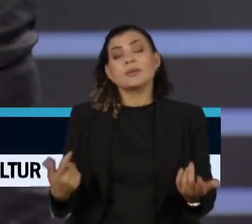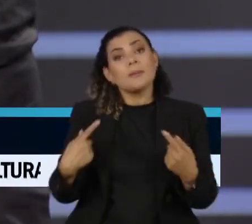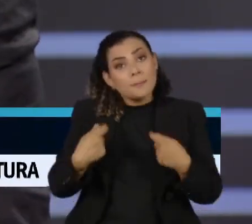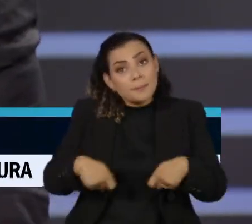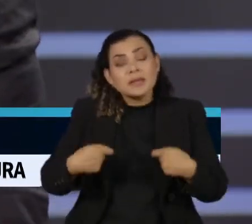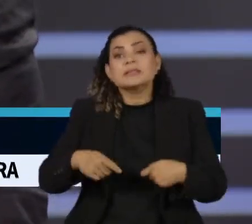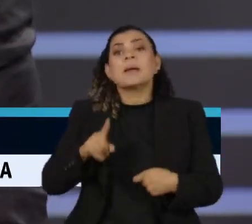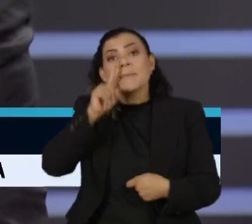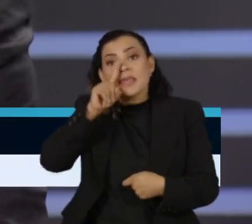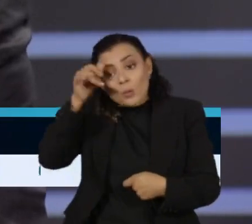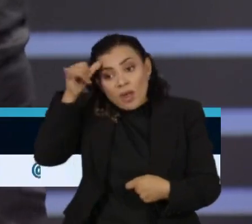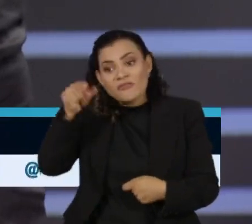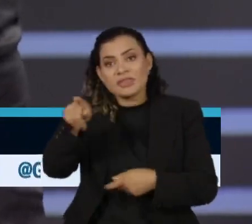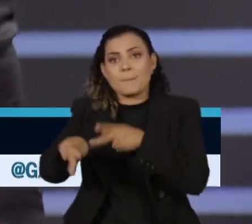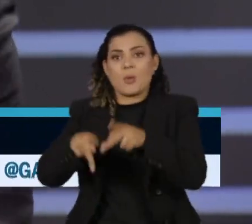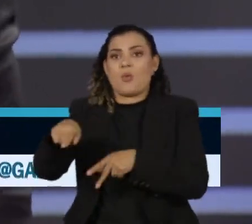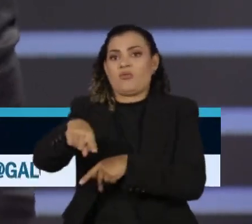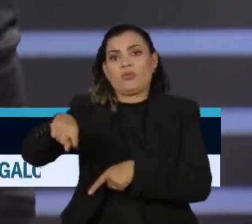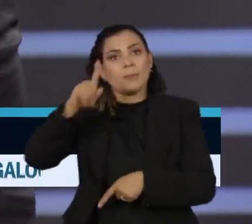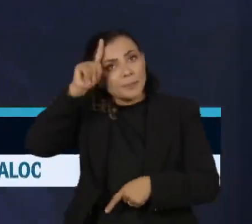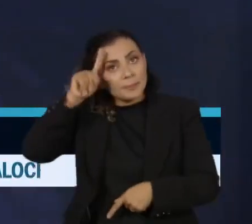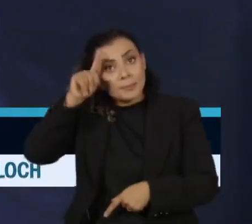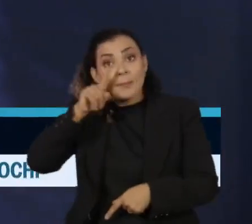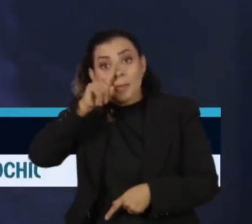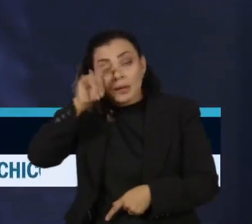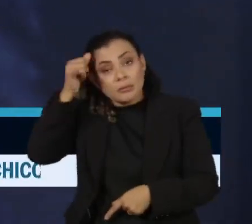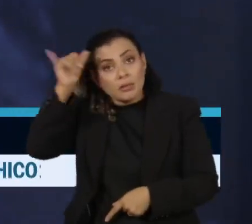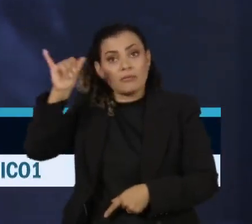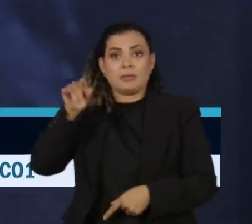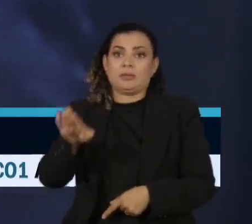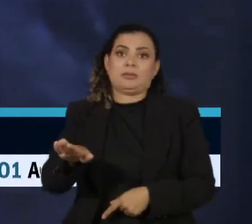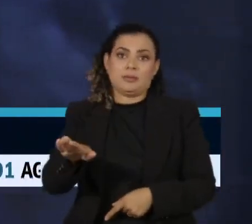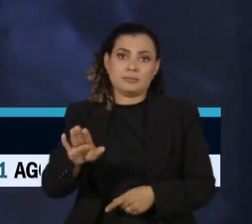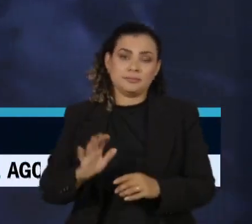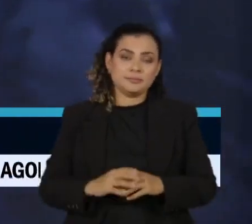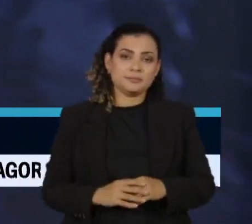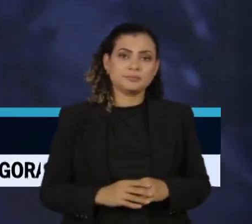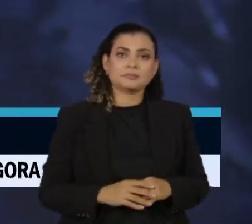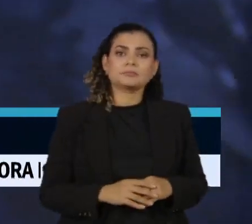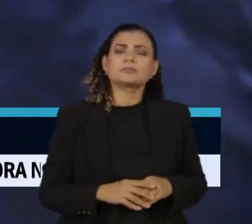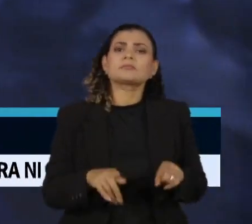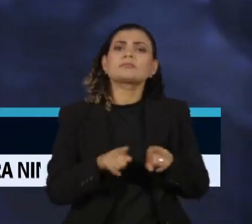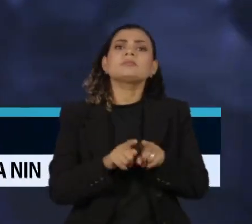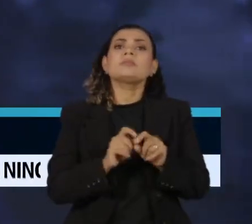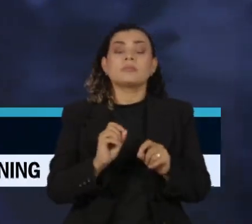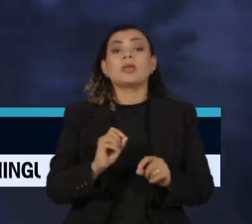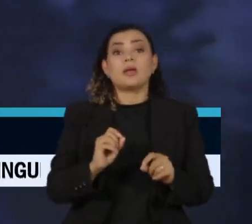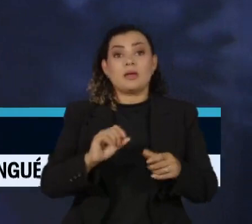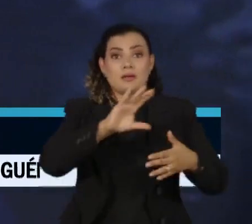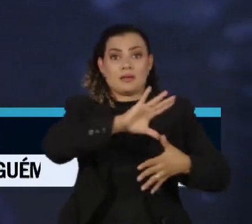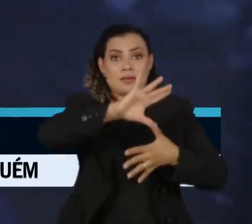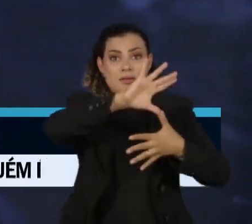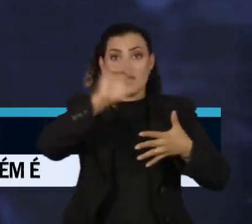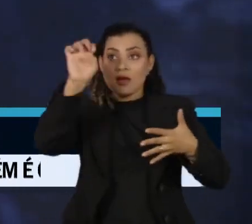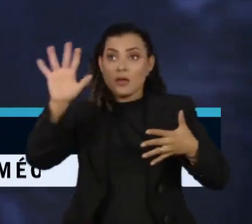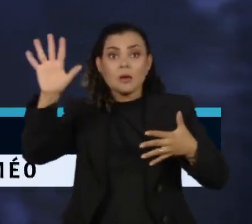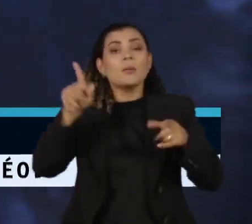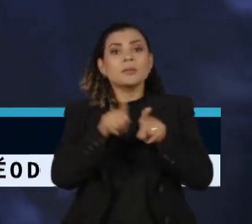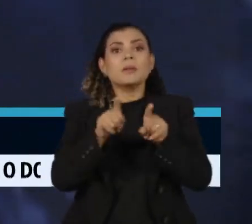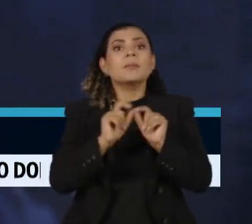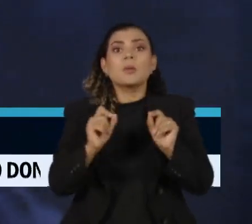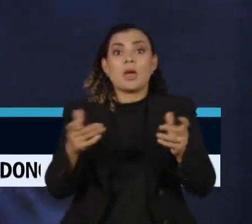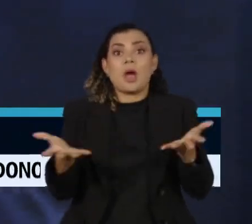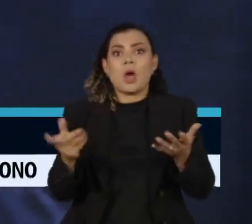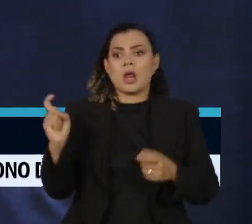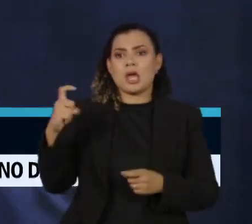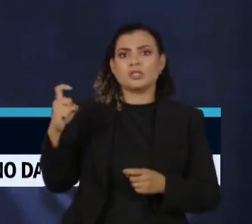da população. Sim. E não mais a população do perigo. O Ocidente fecha o cerco contra o TikTok. Agora são os britânicos que